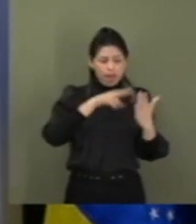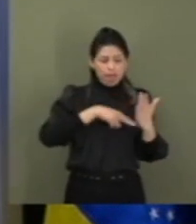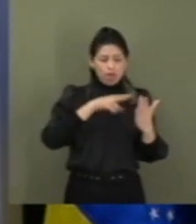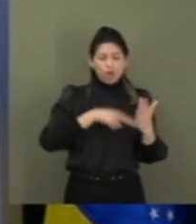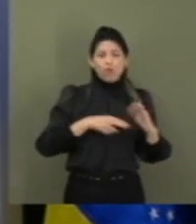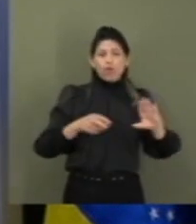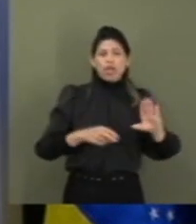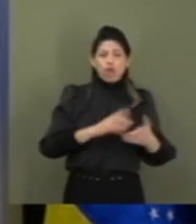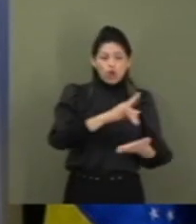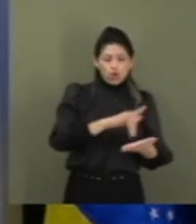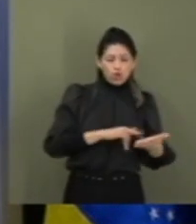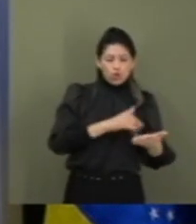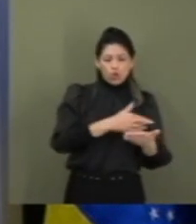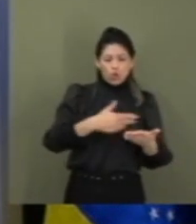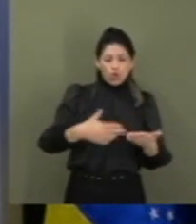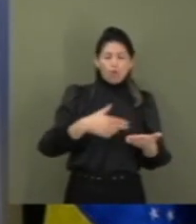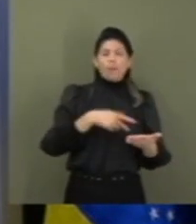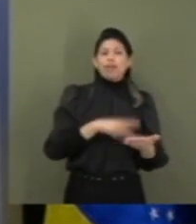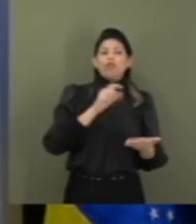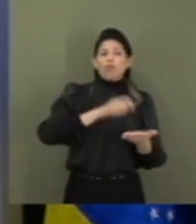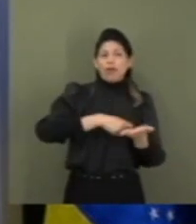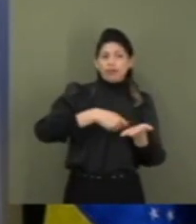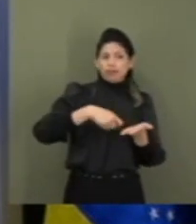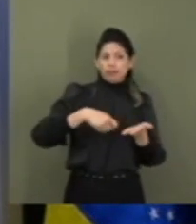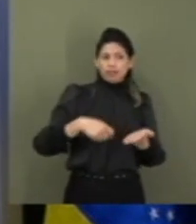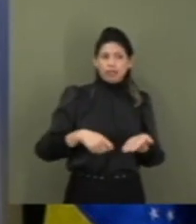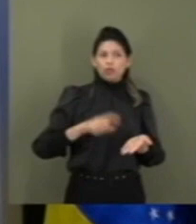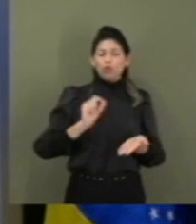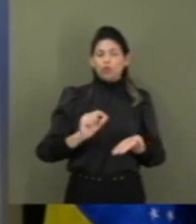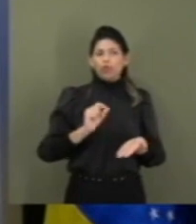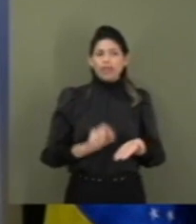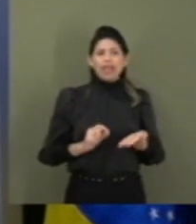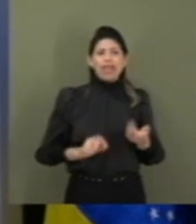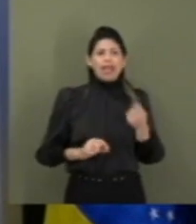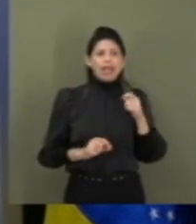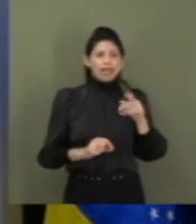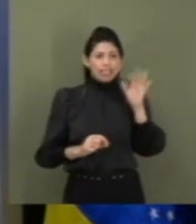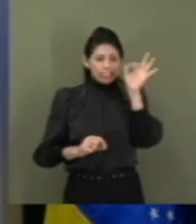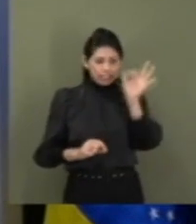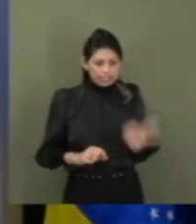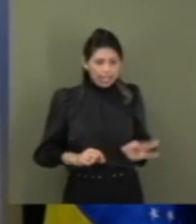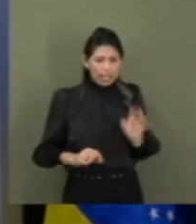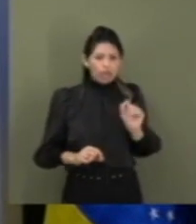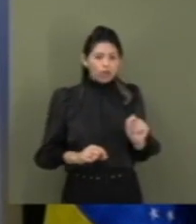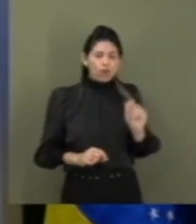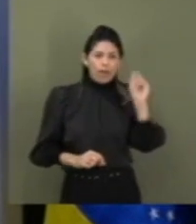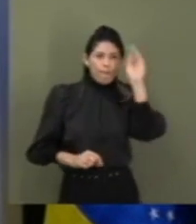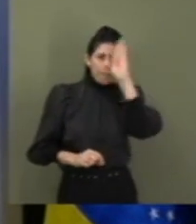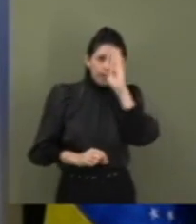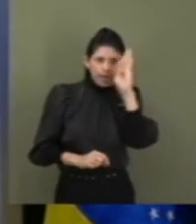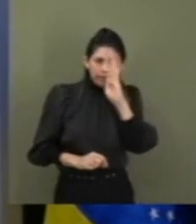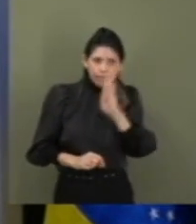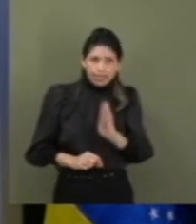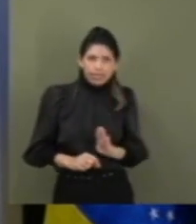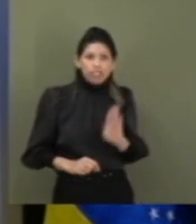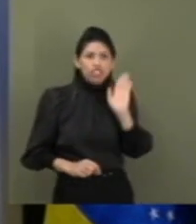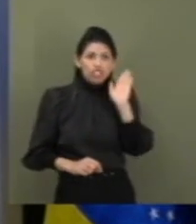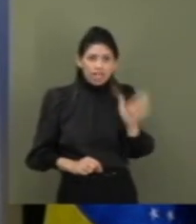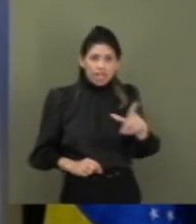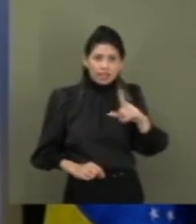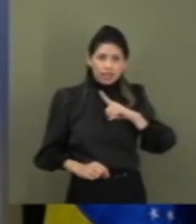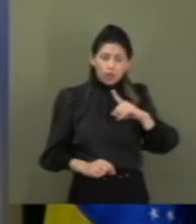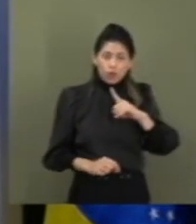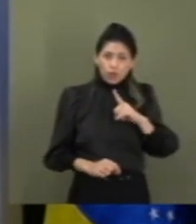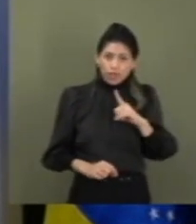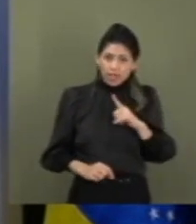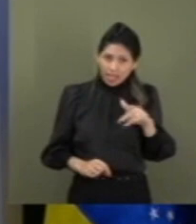pela Associação Brasileira de Juristas Conservadores, que saiu em defesa da